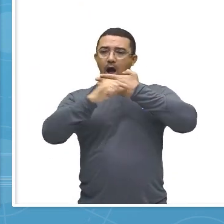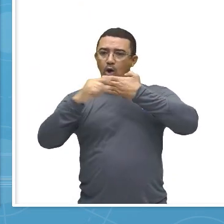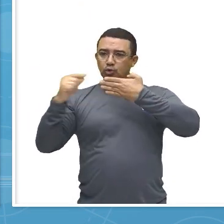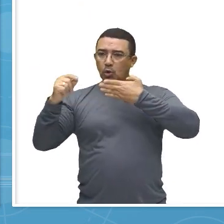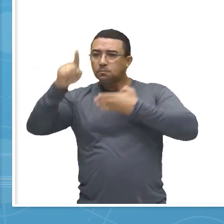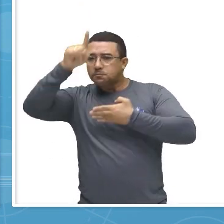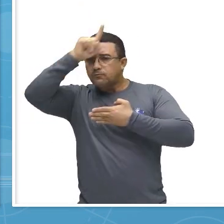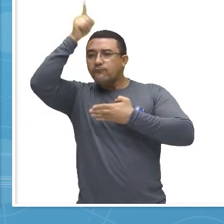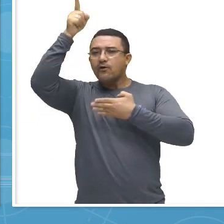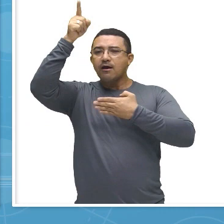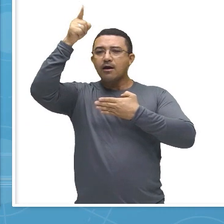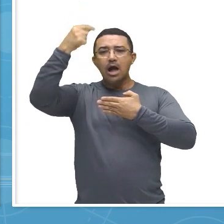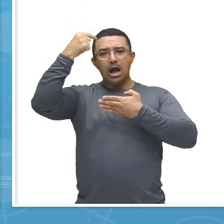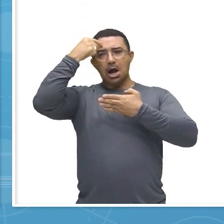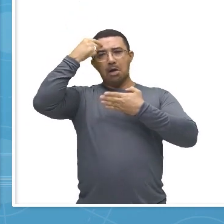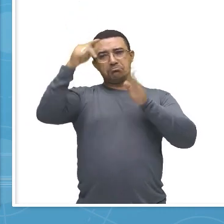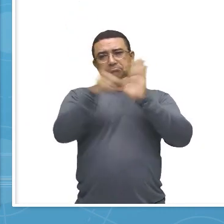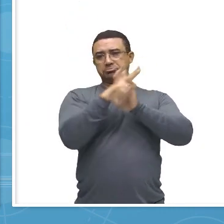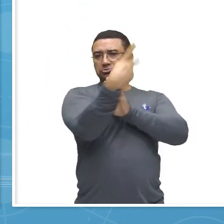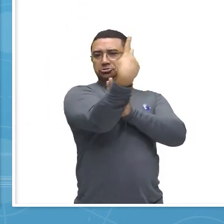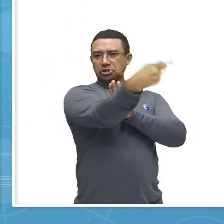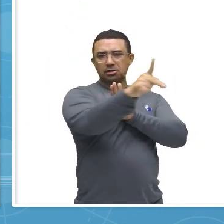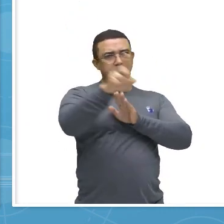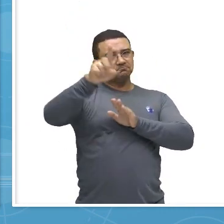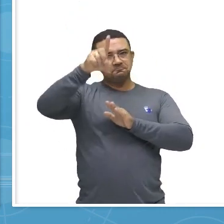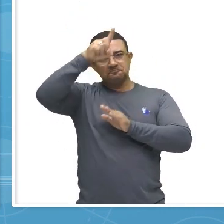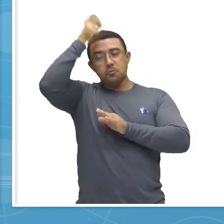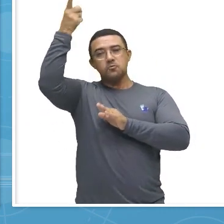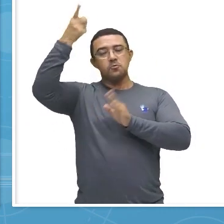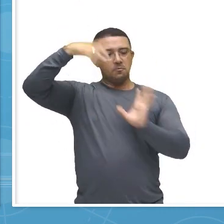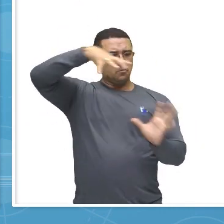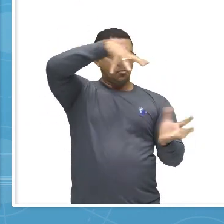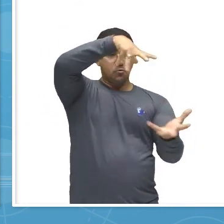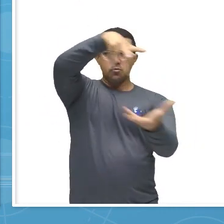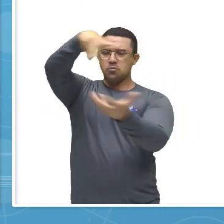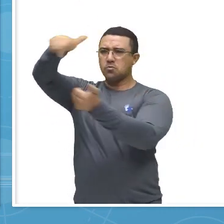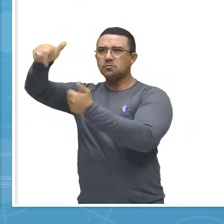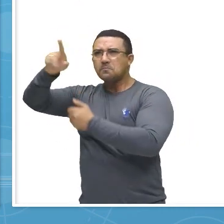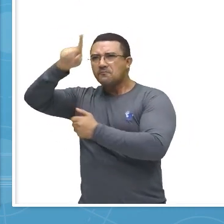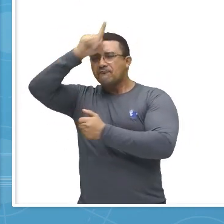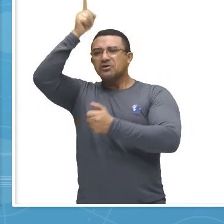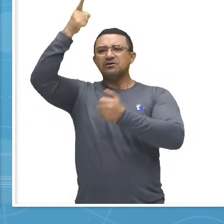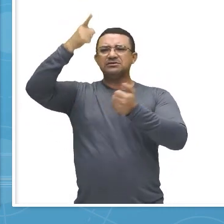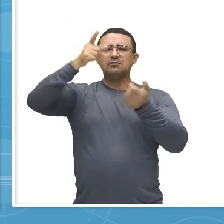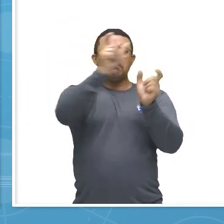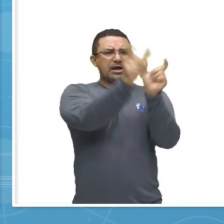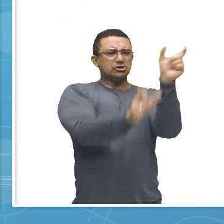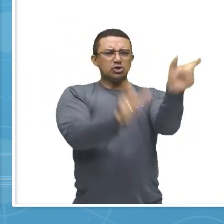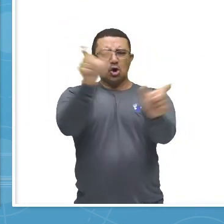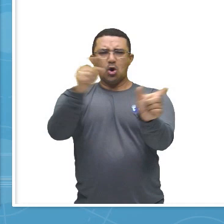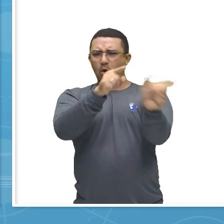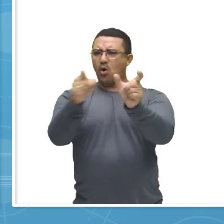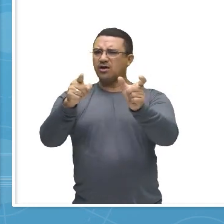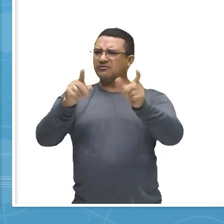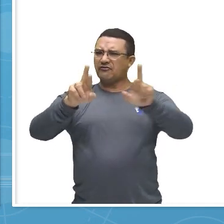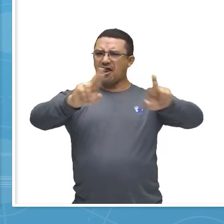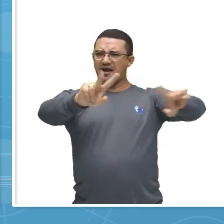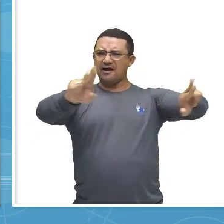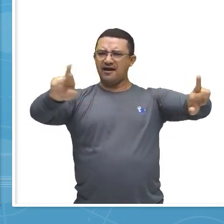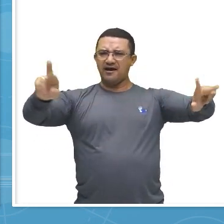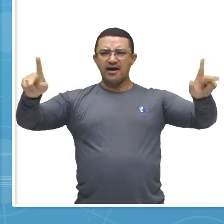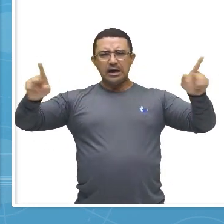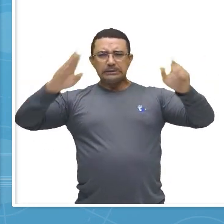autor, né, da cabeça do autor. Ele cria um mundo ficcional, que cria um universo de seres, acontecimentos de ficção,